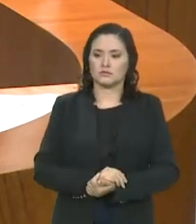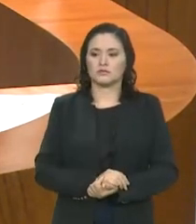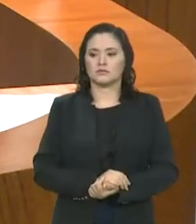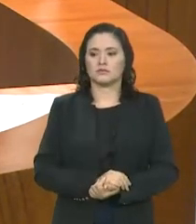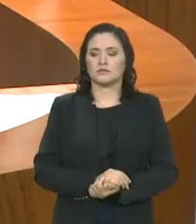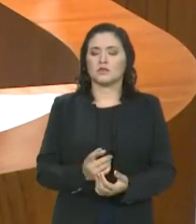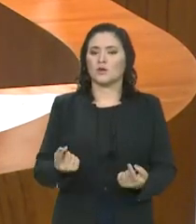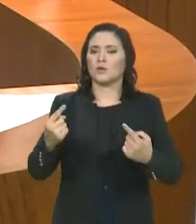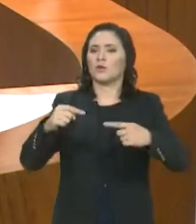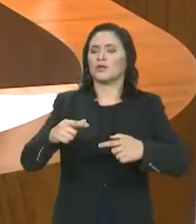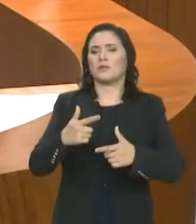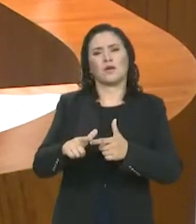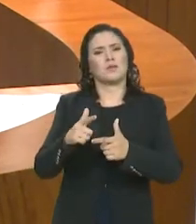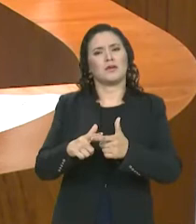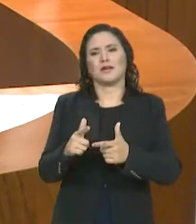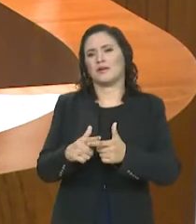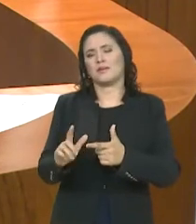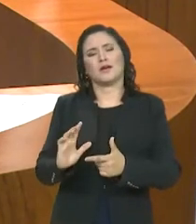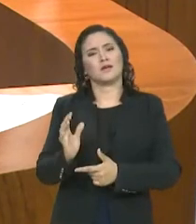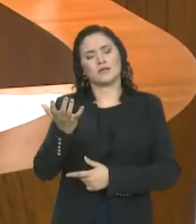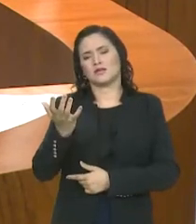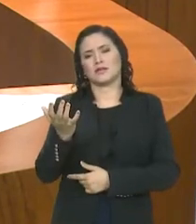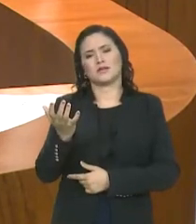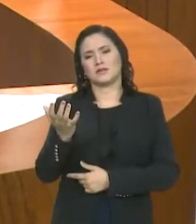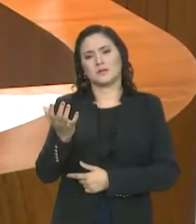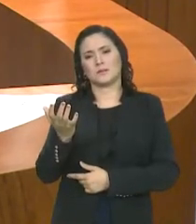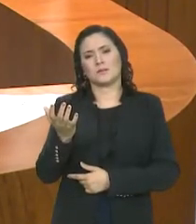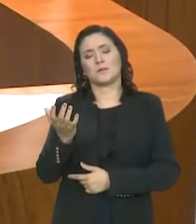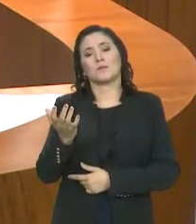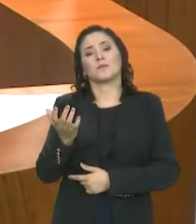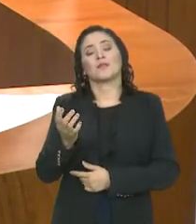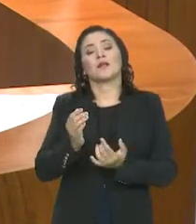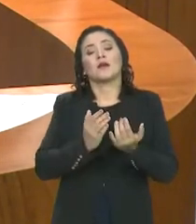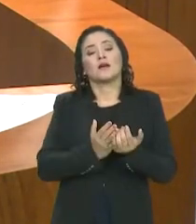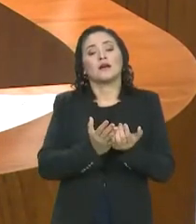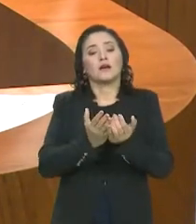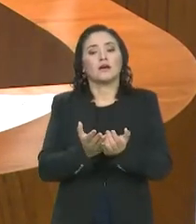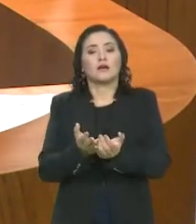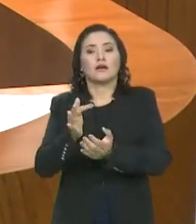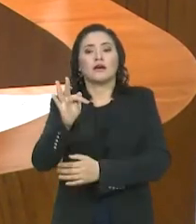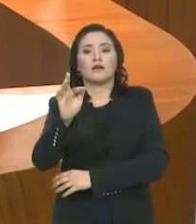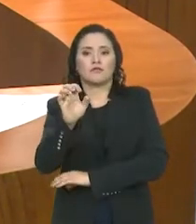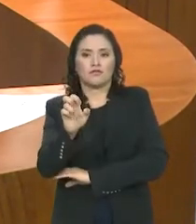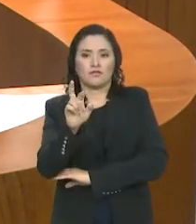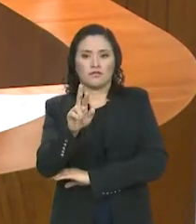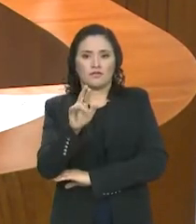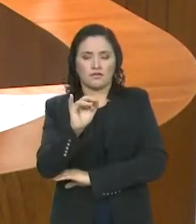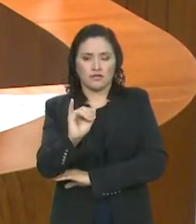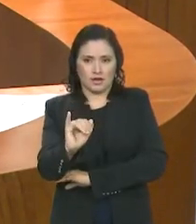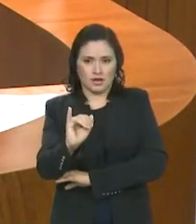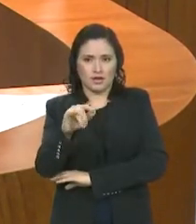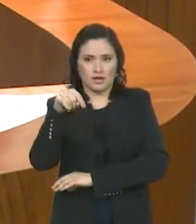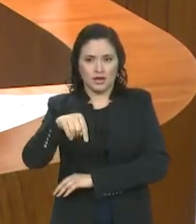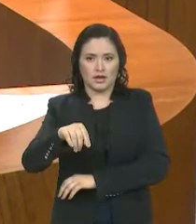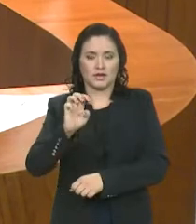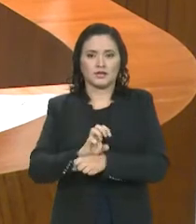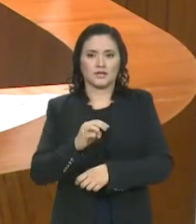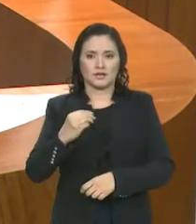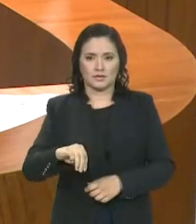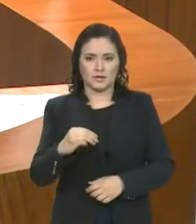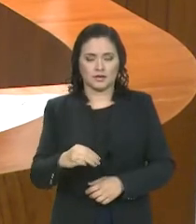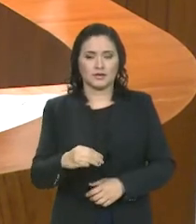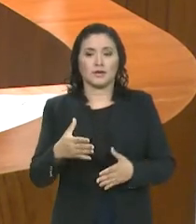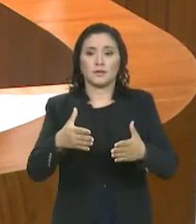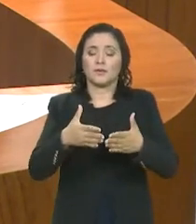contra esse caos que se instalou no transporte ferroviário do Estado do Maranhão. E é por isso que nós estamos solicitando ao